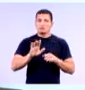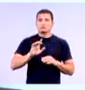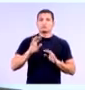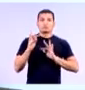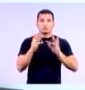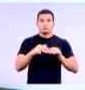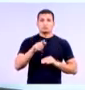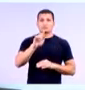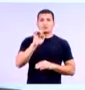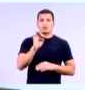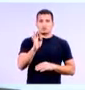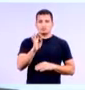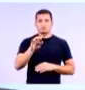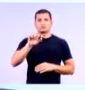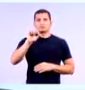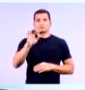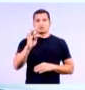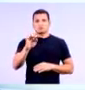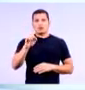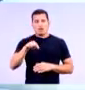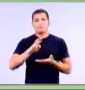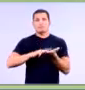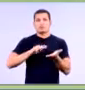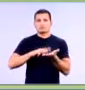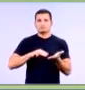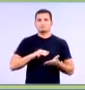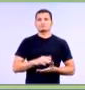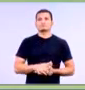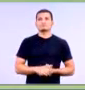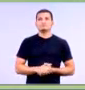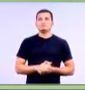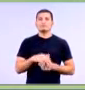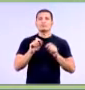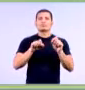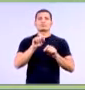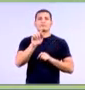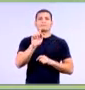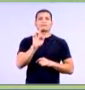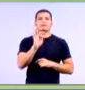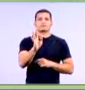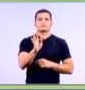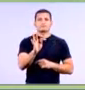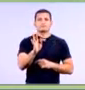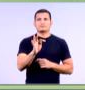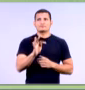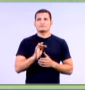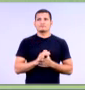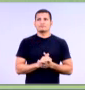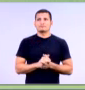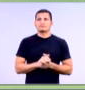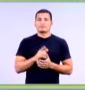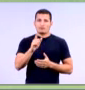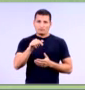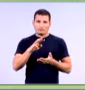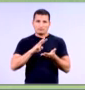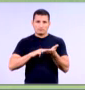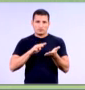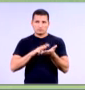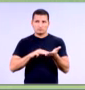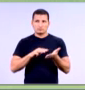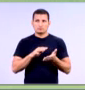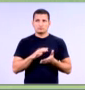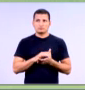são métodos, né? Então, o que seria o get, gente? O get é um método,